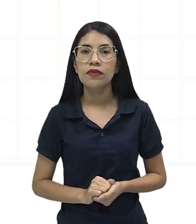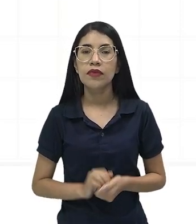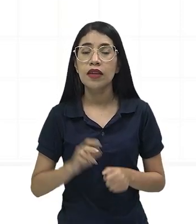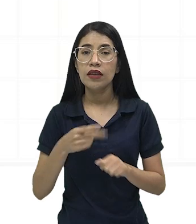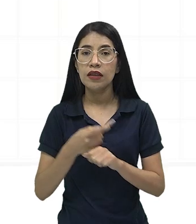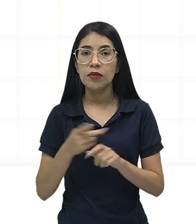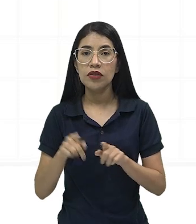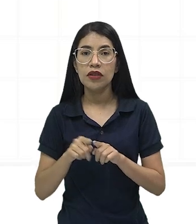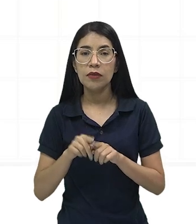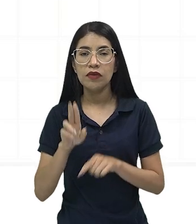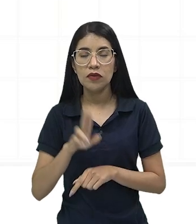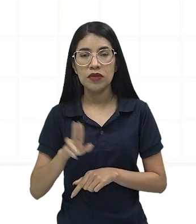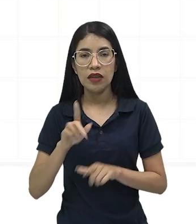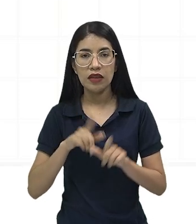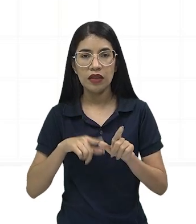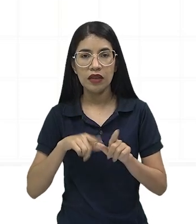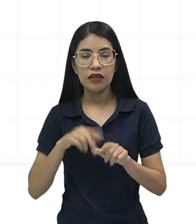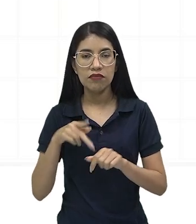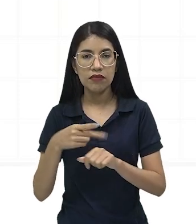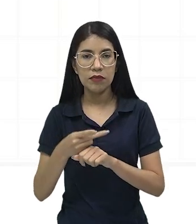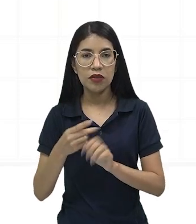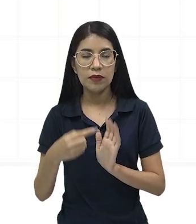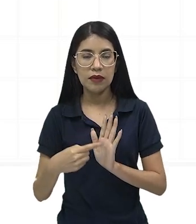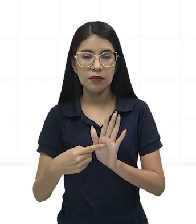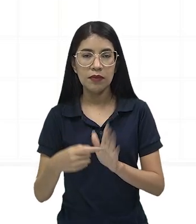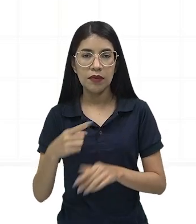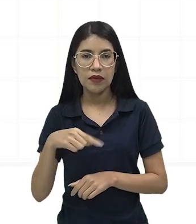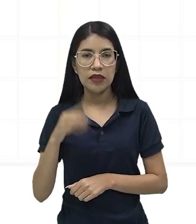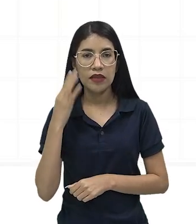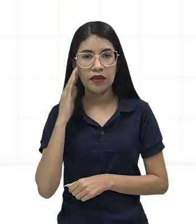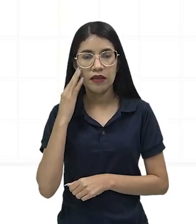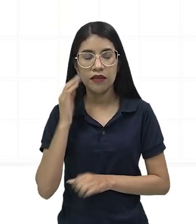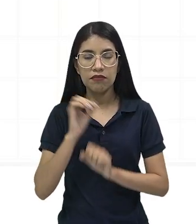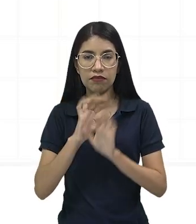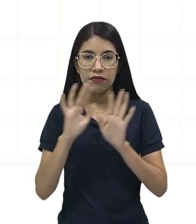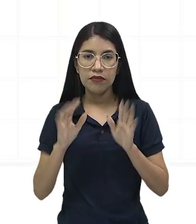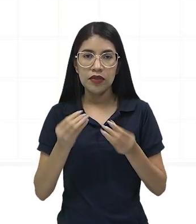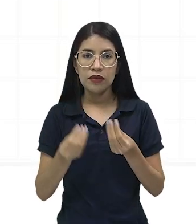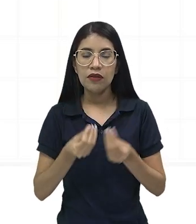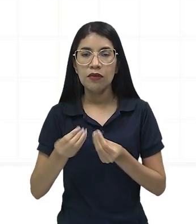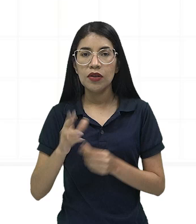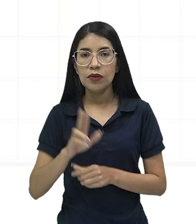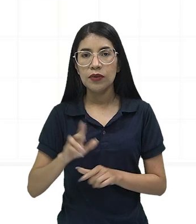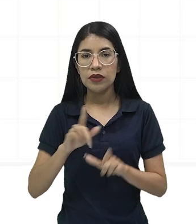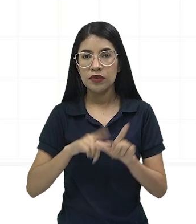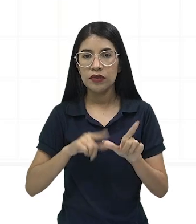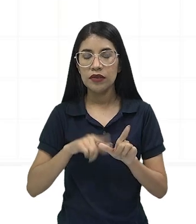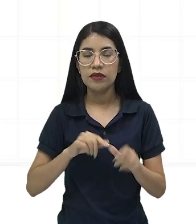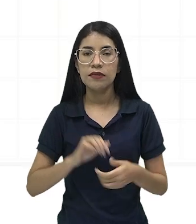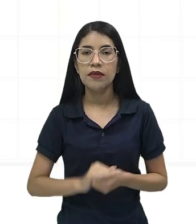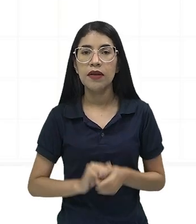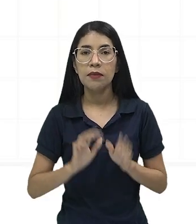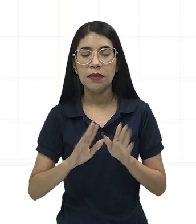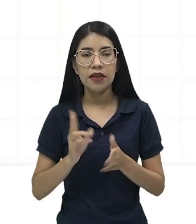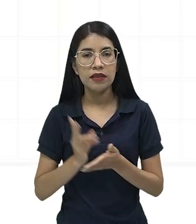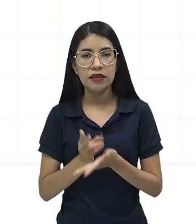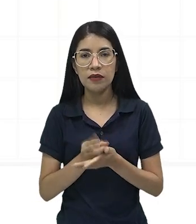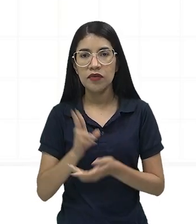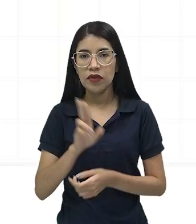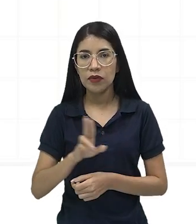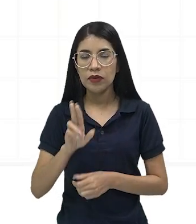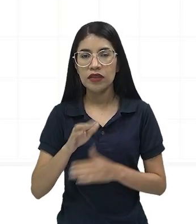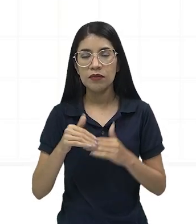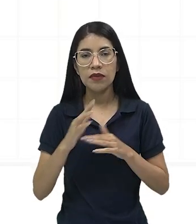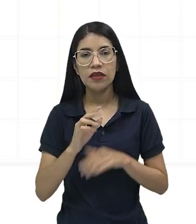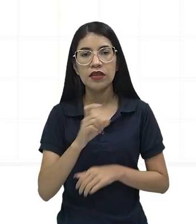depois utilizando outras letras para vocês verem, que vai dar a mesma coisa. Mas nós vamos acabar sempre nos valendo de x e de